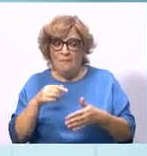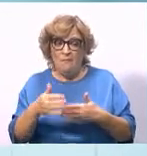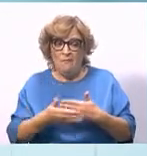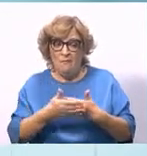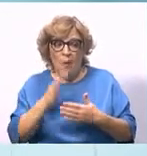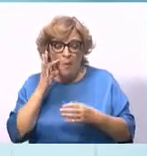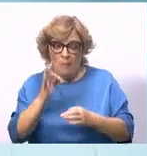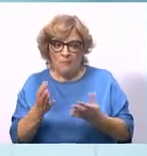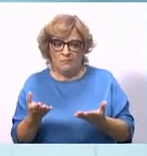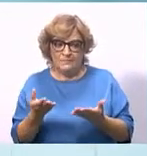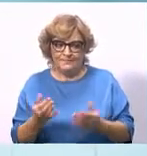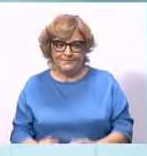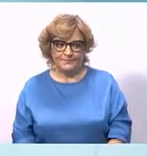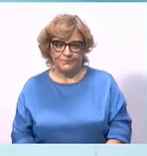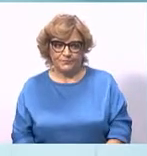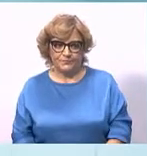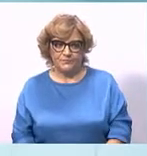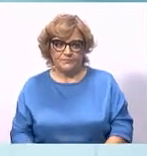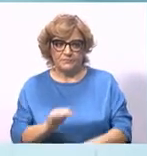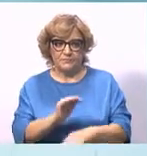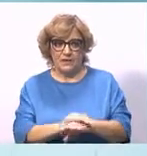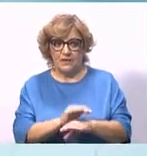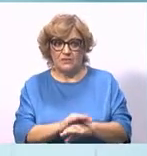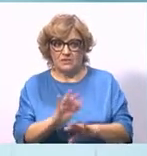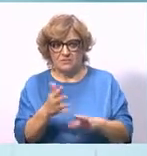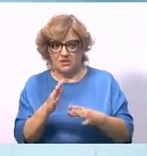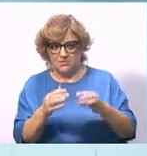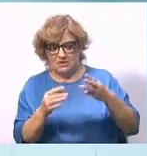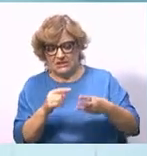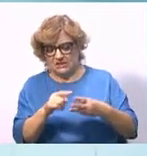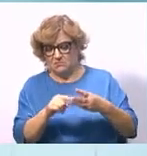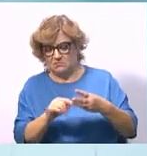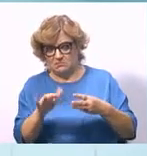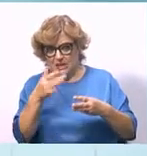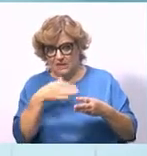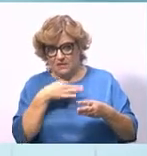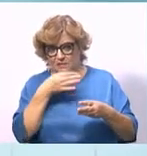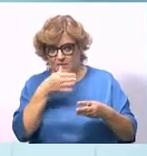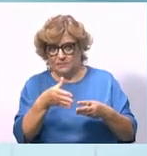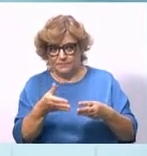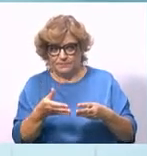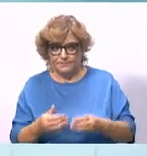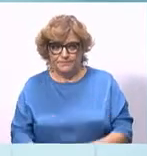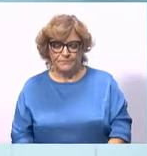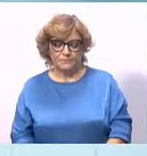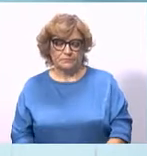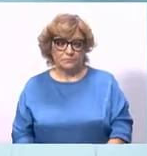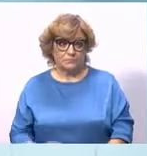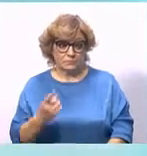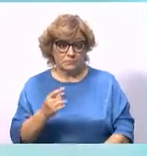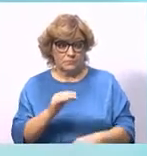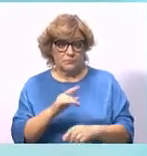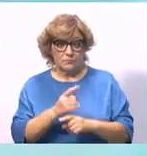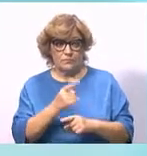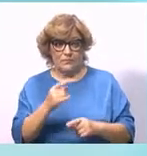si. Portanto, em termos de causas, é mais ou menos estas que me refiro. E precisamente por uma das causas